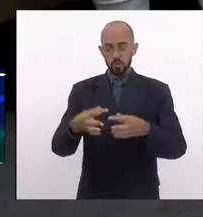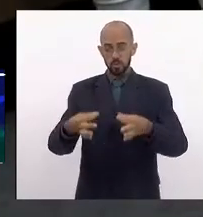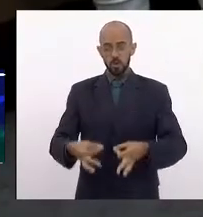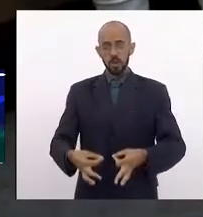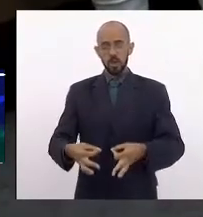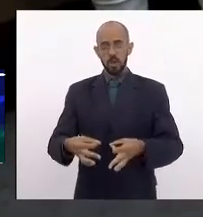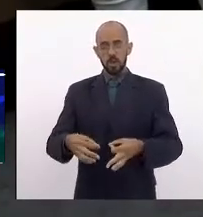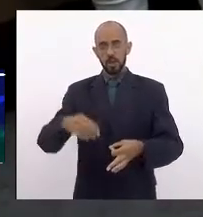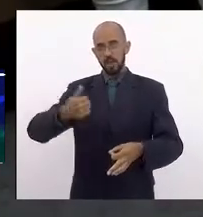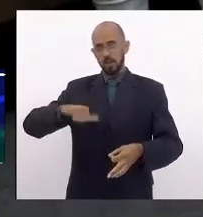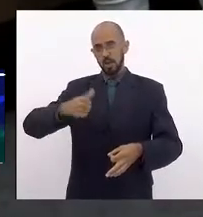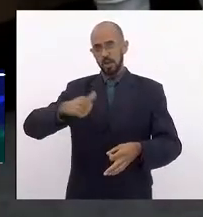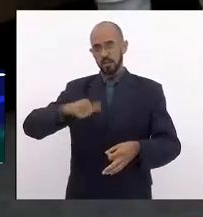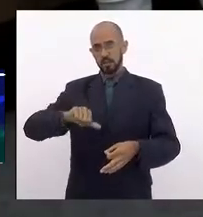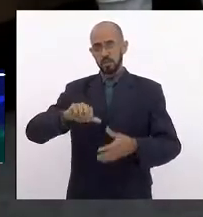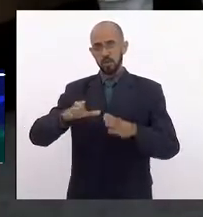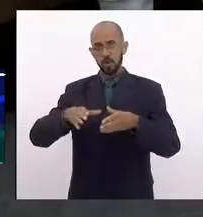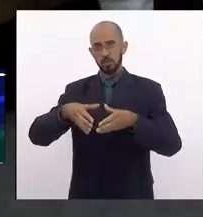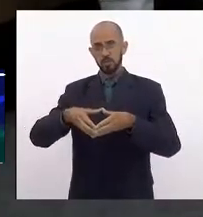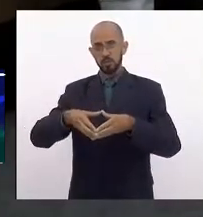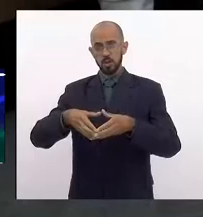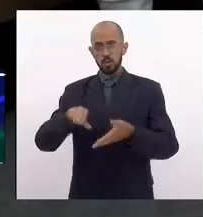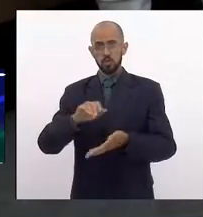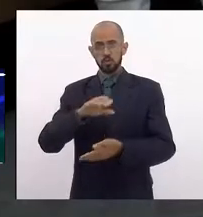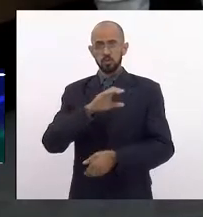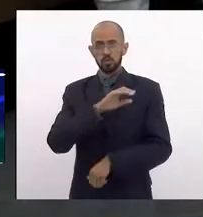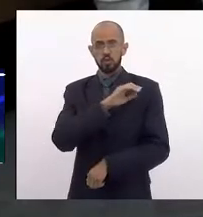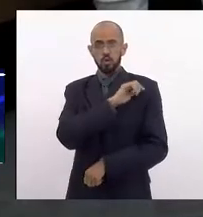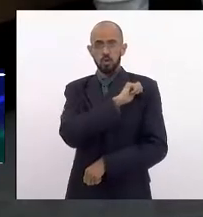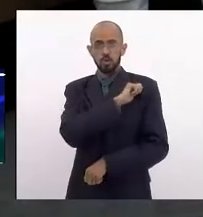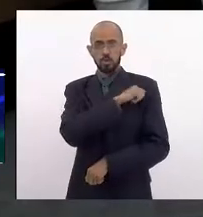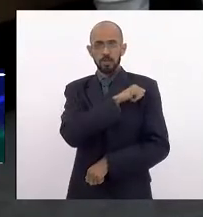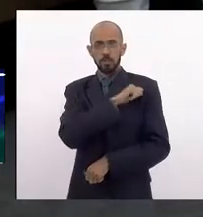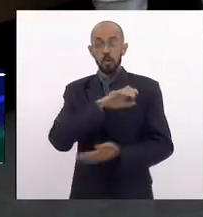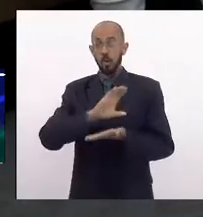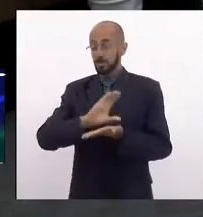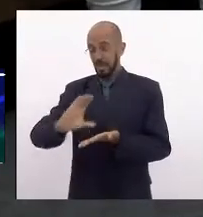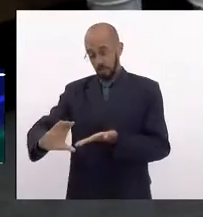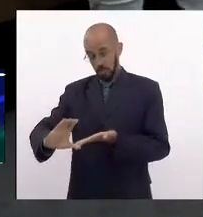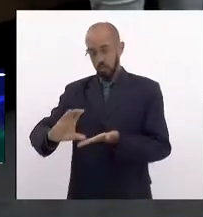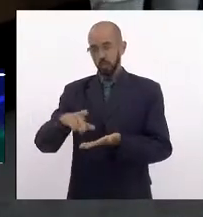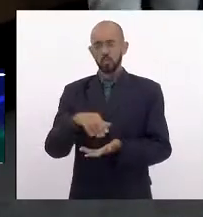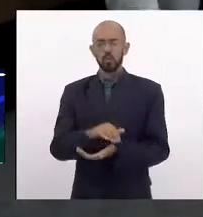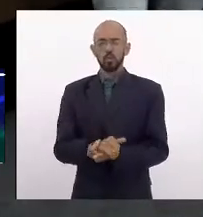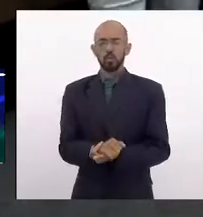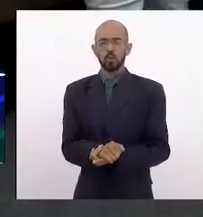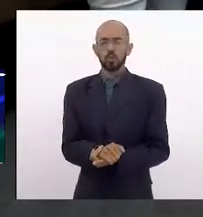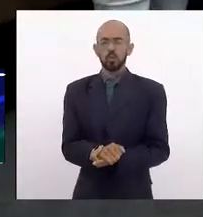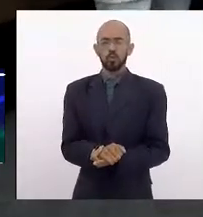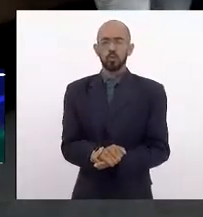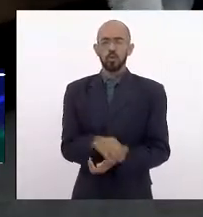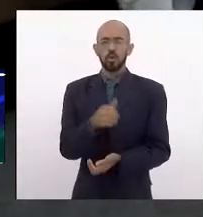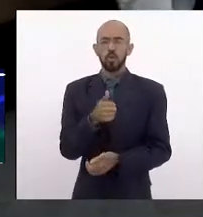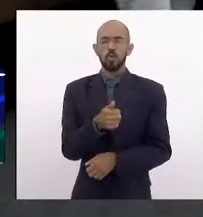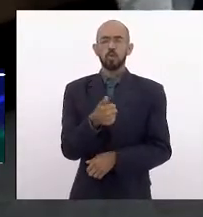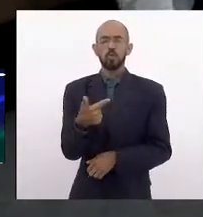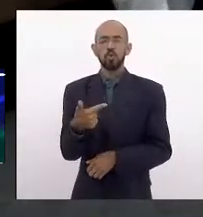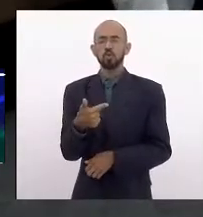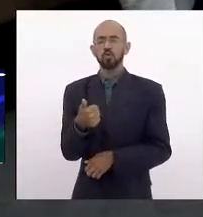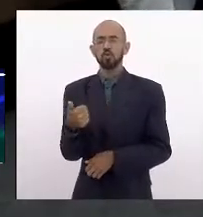reavaliação da comissão de orçamento a receita Total bruta passou para servir um 21